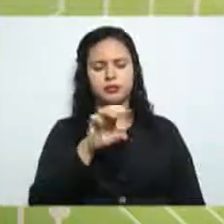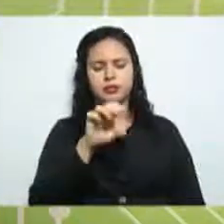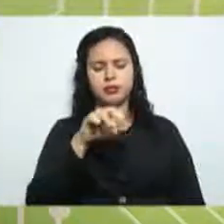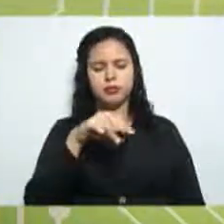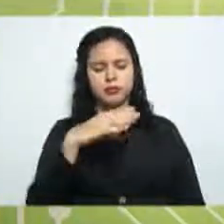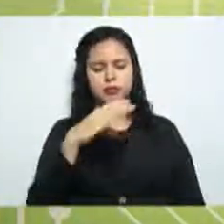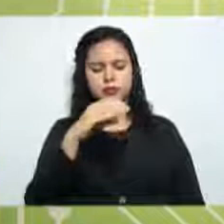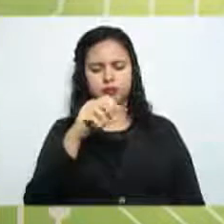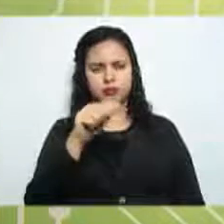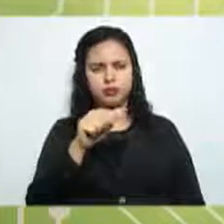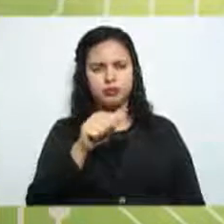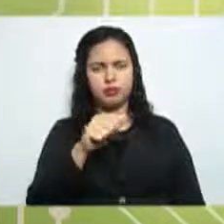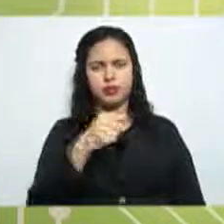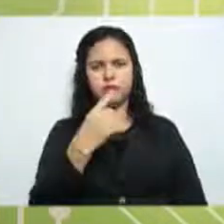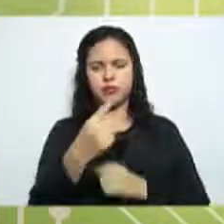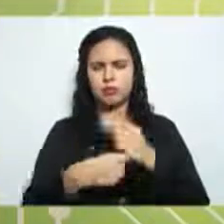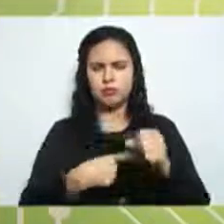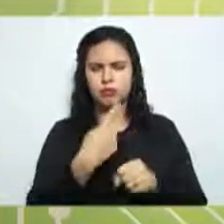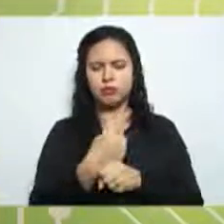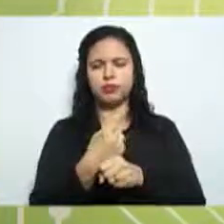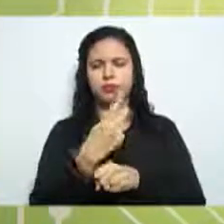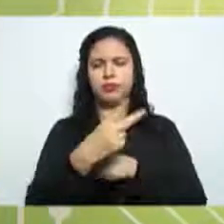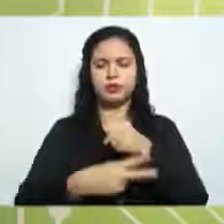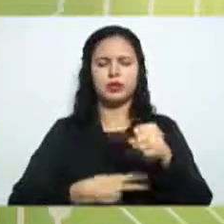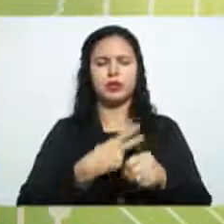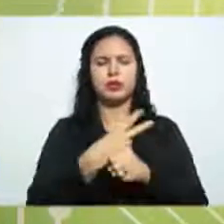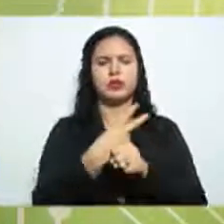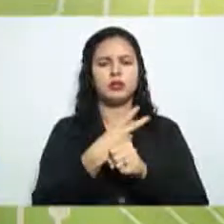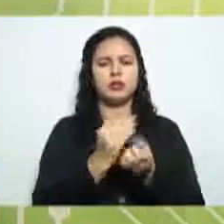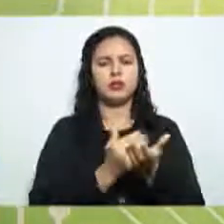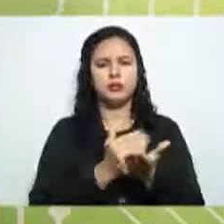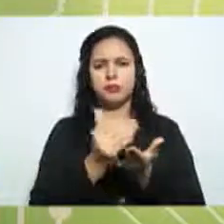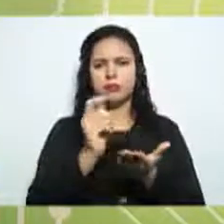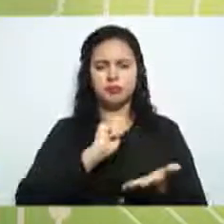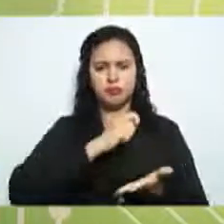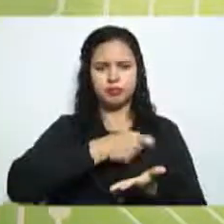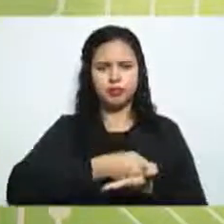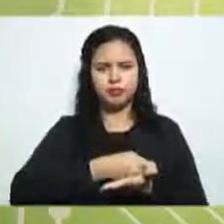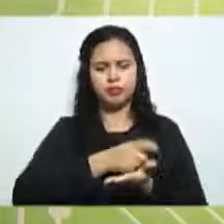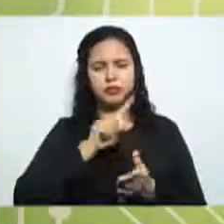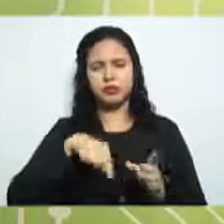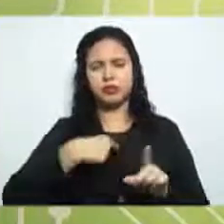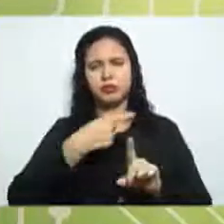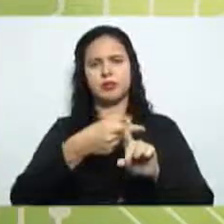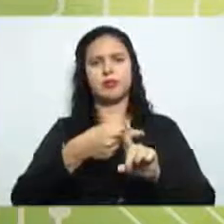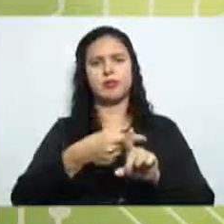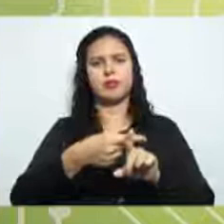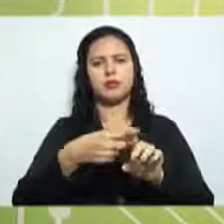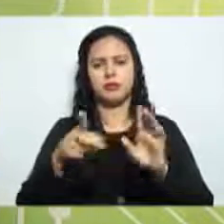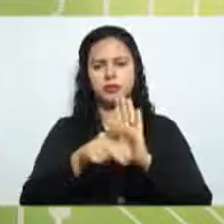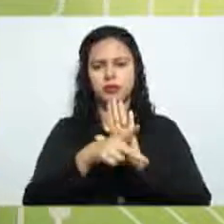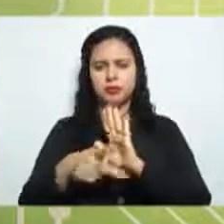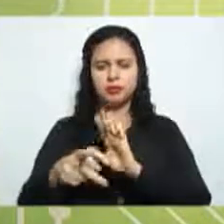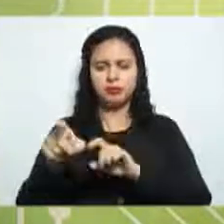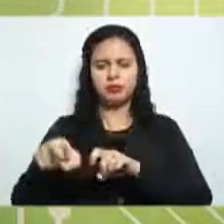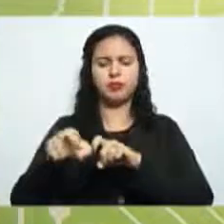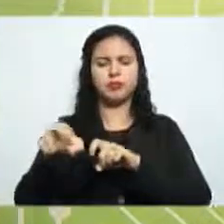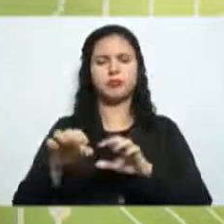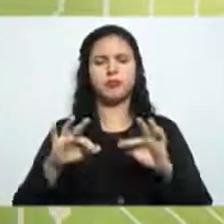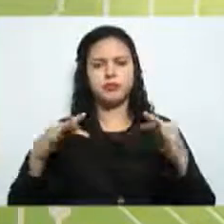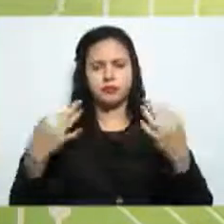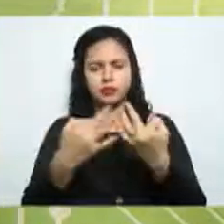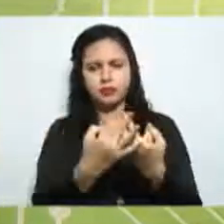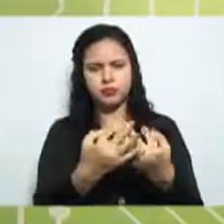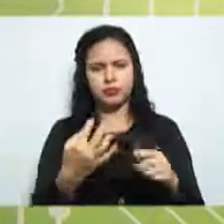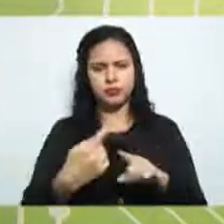vezes 2, 3 anos de carência quando eu pego o empréstimo. Isso é muito positivo para o produtor, porque ele tem o tempo de começar